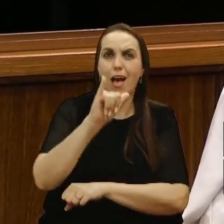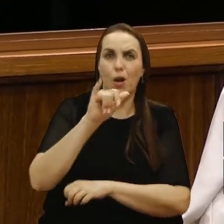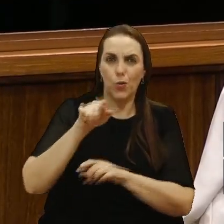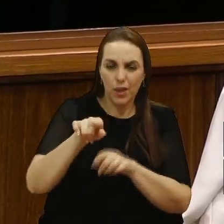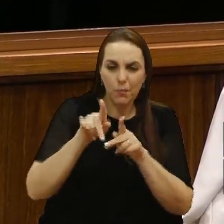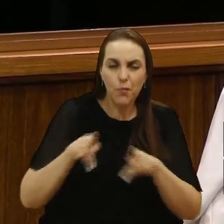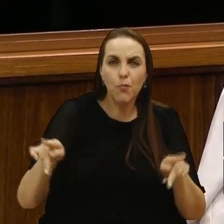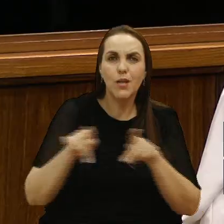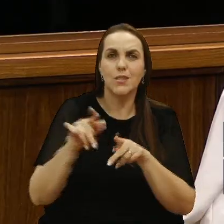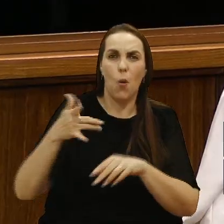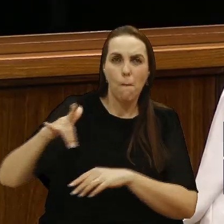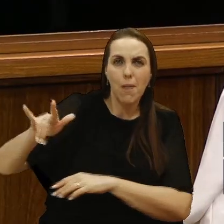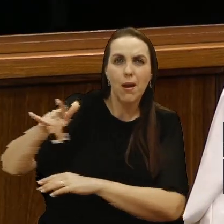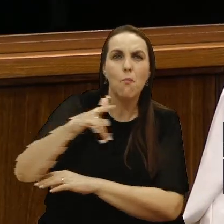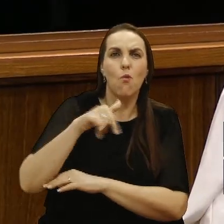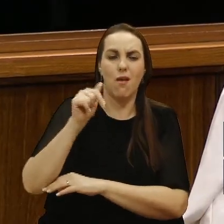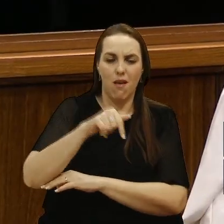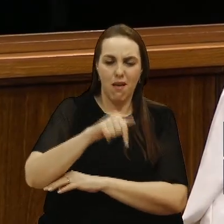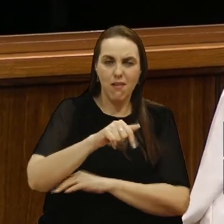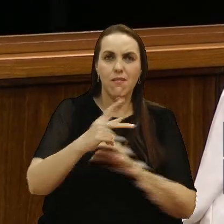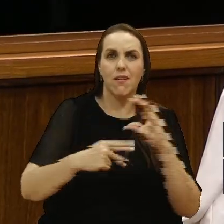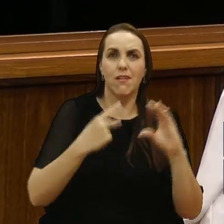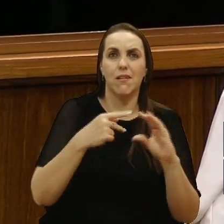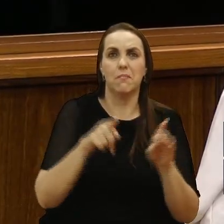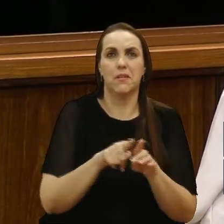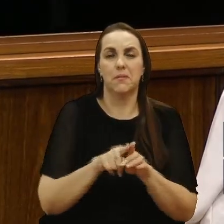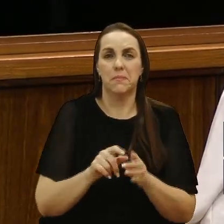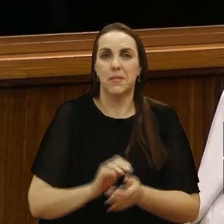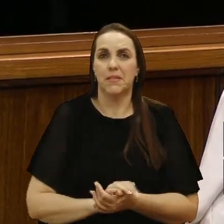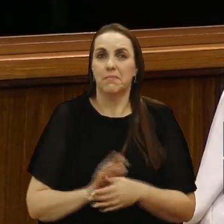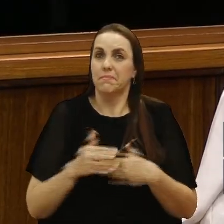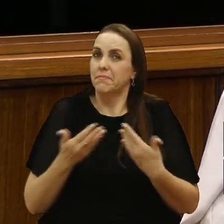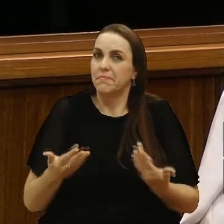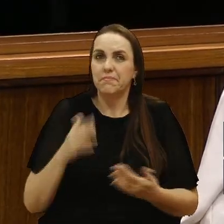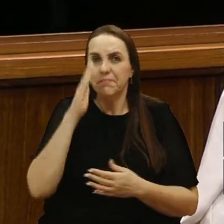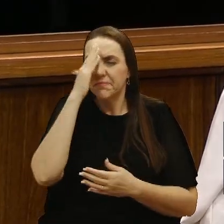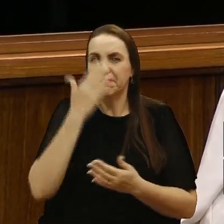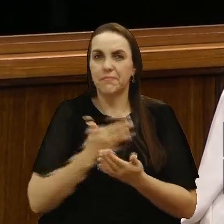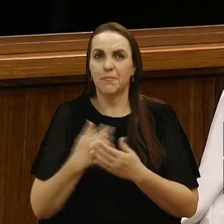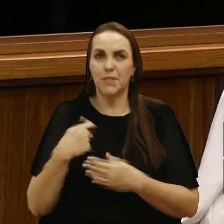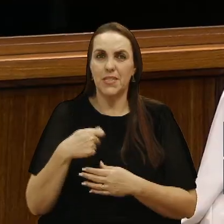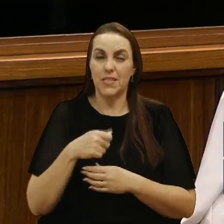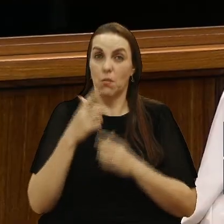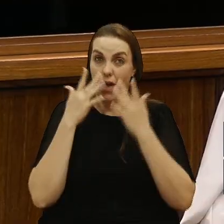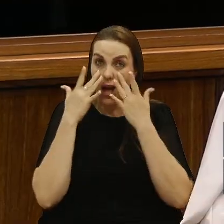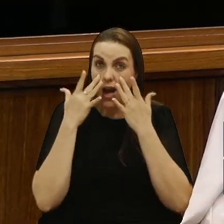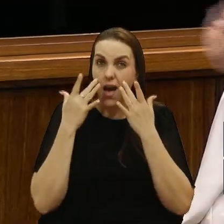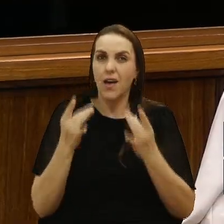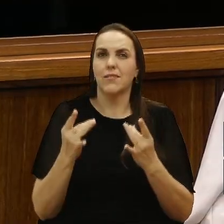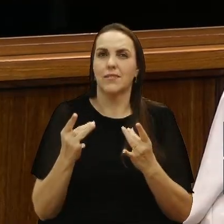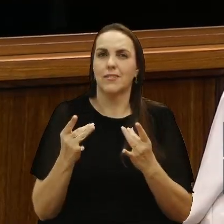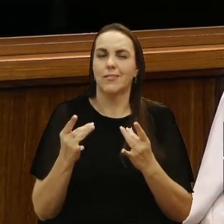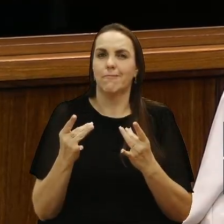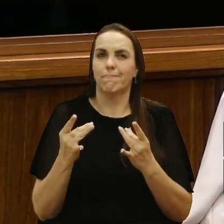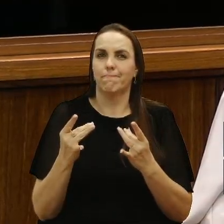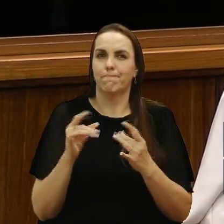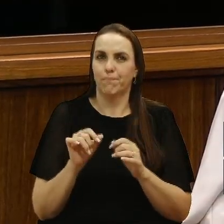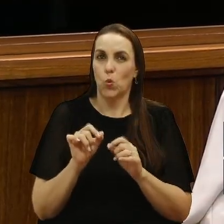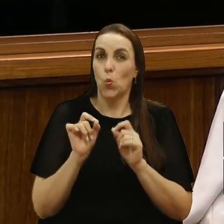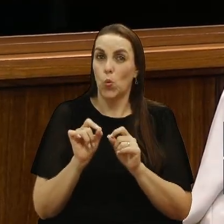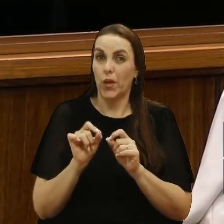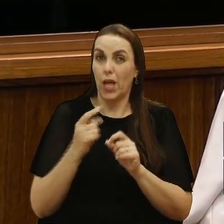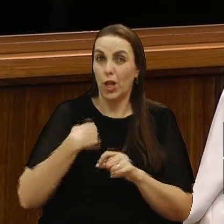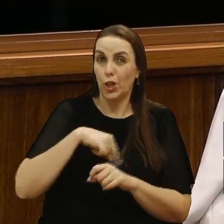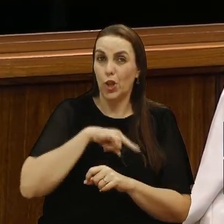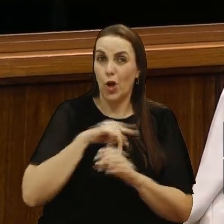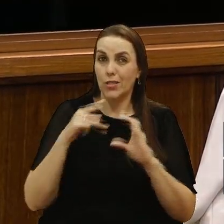tentar manipular a Câmara de Vereadores. Então, eu acho que a gente precisa ter muita atenção no puxadinho que a gente está